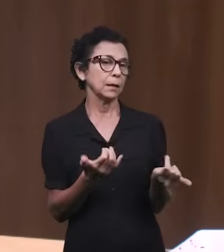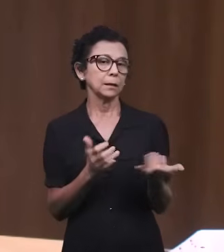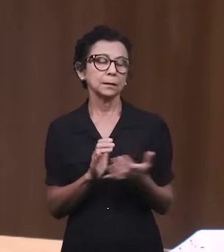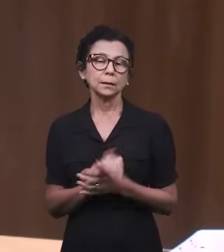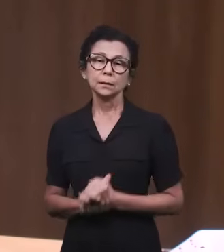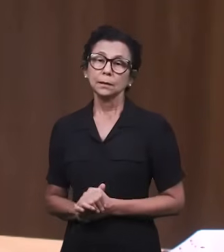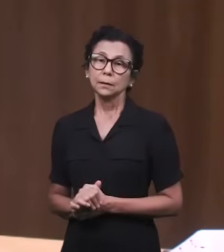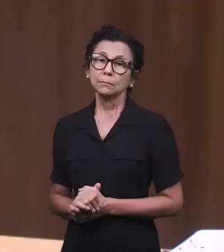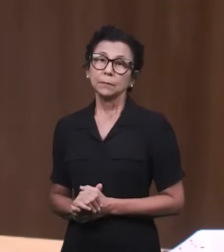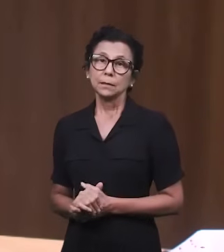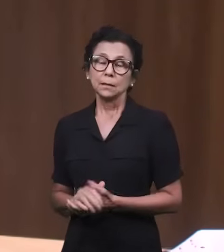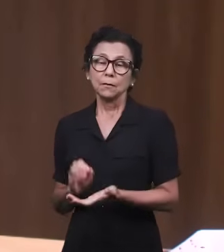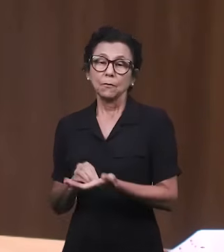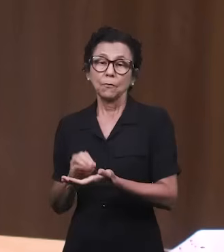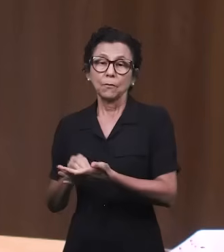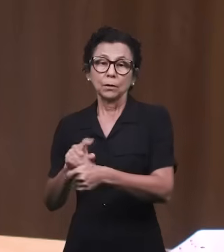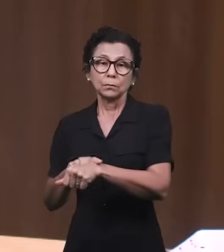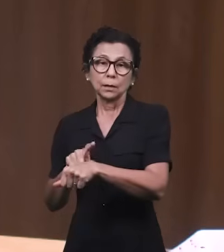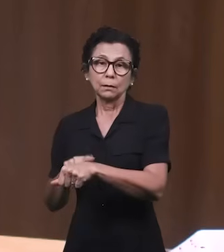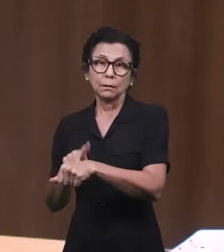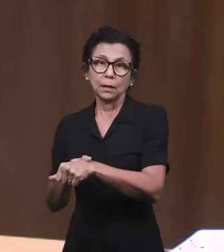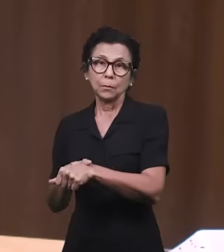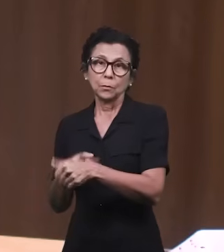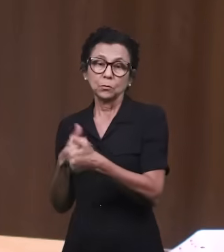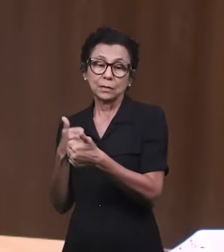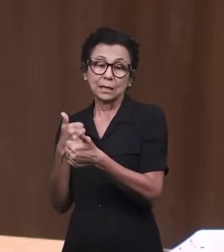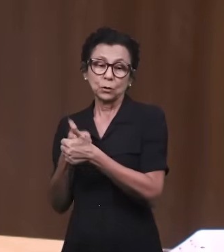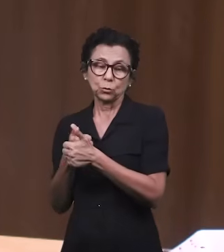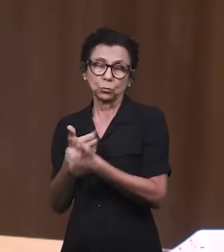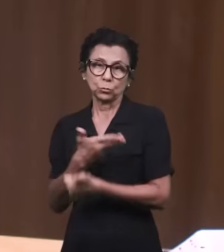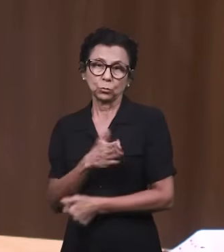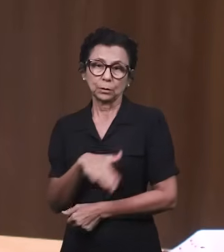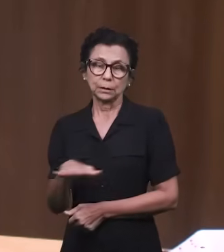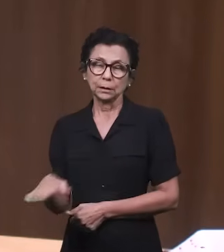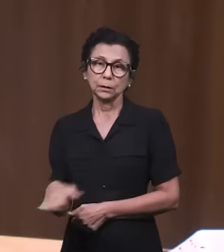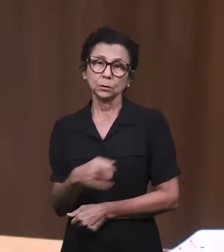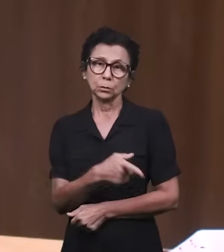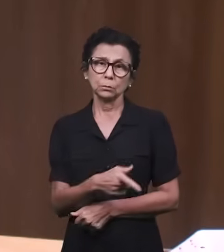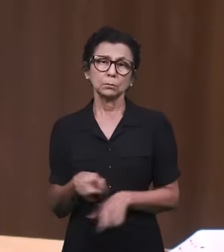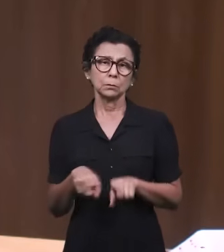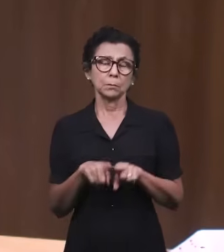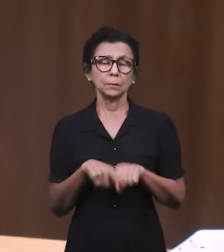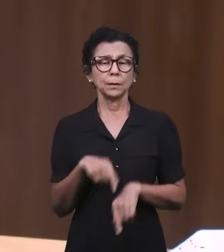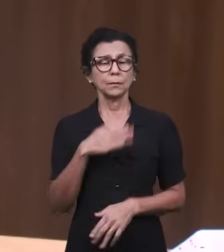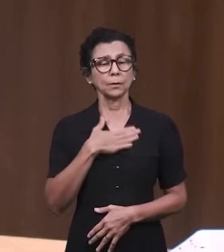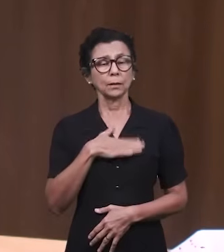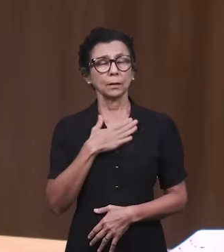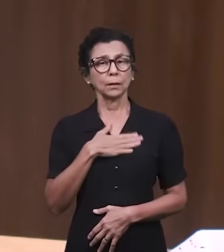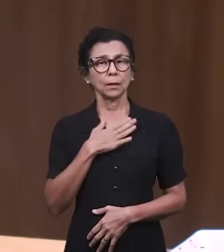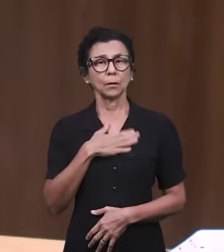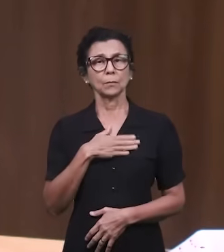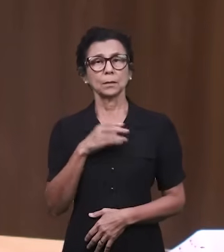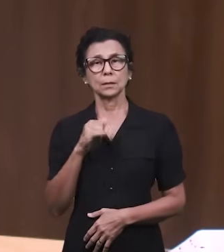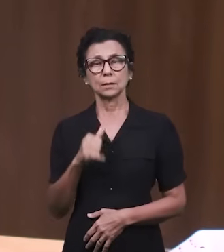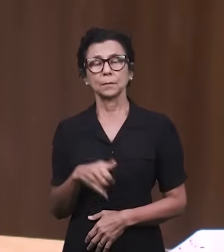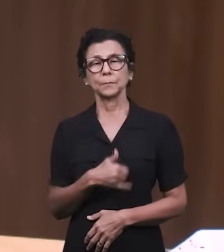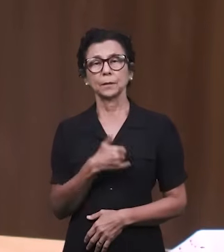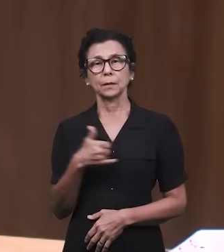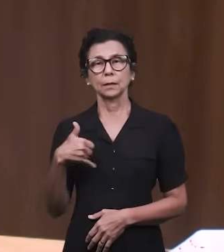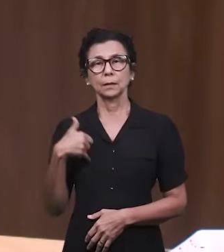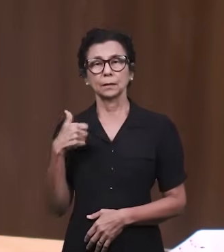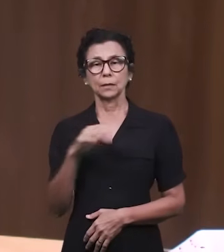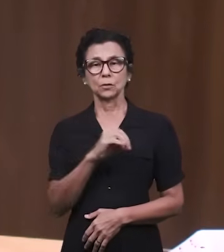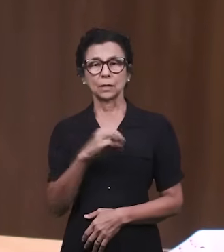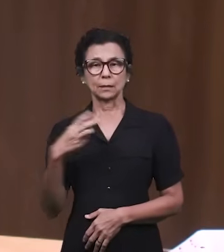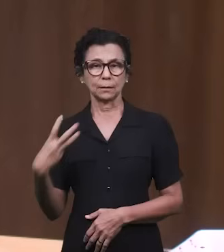para preencher algo que está ali com a criança ou mesmo para acalmar aquela criança. Então, se nós colocarmos que na primeira infância uma criança ela